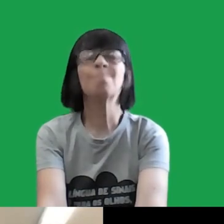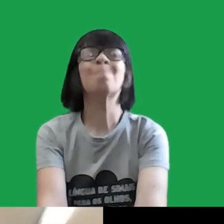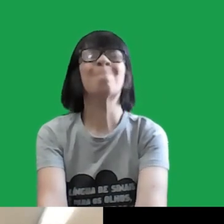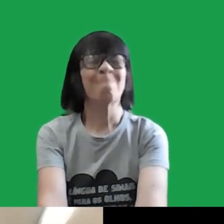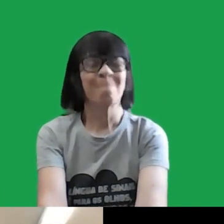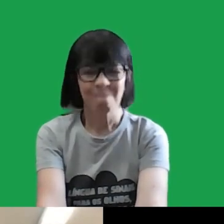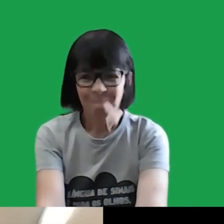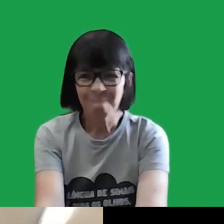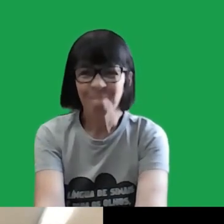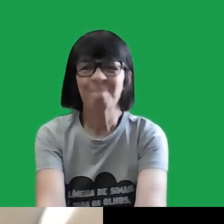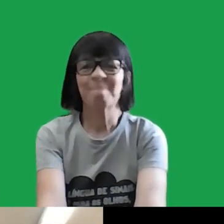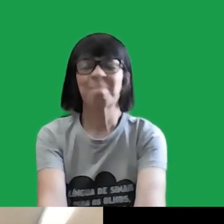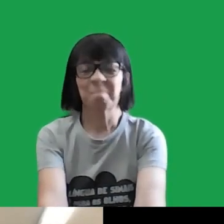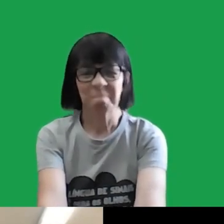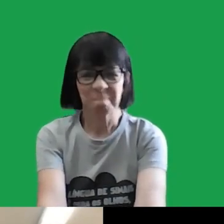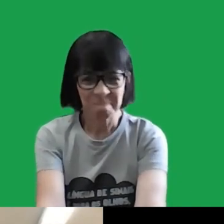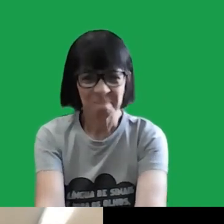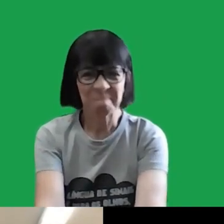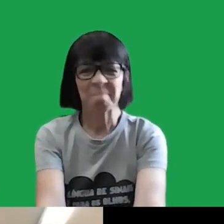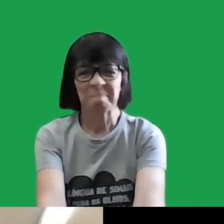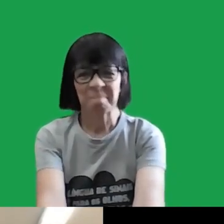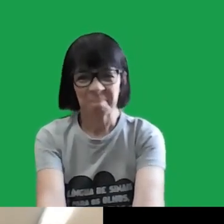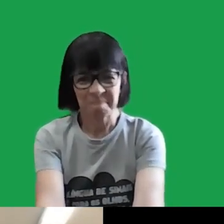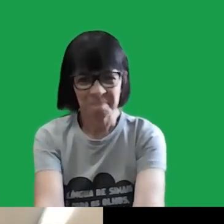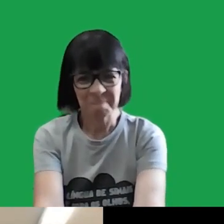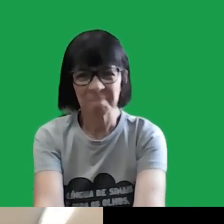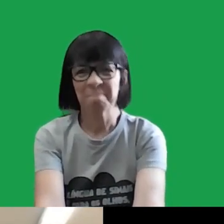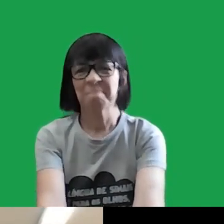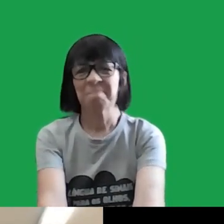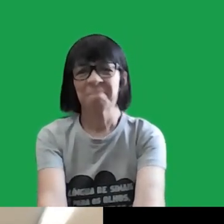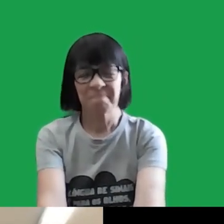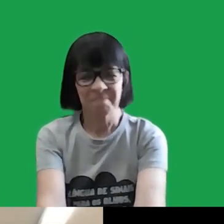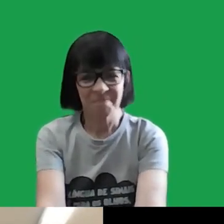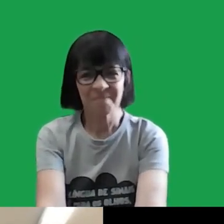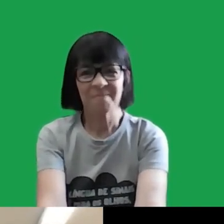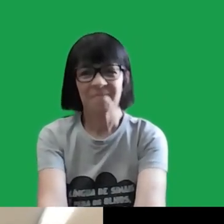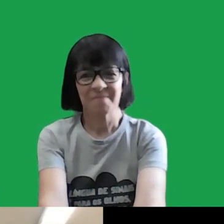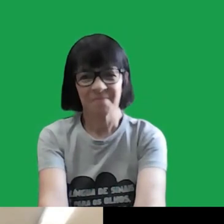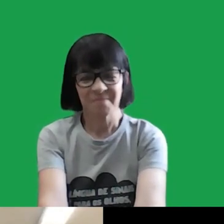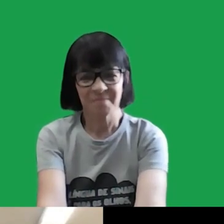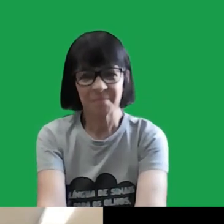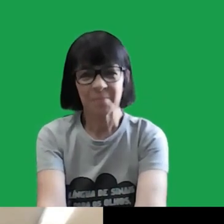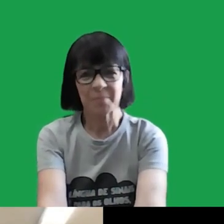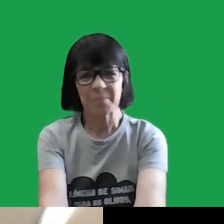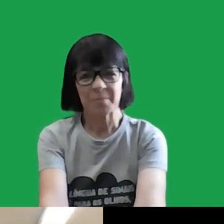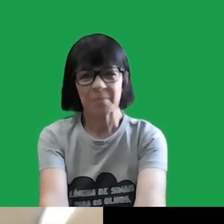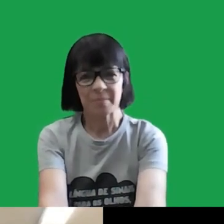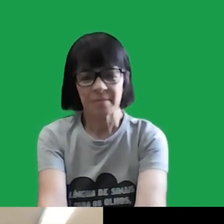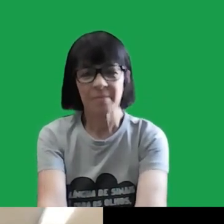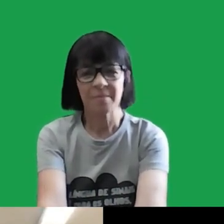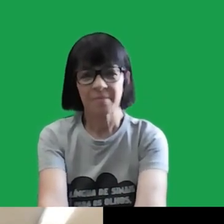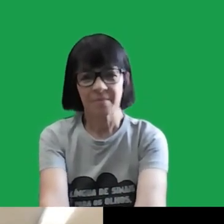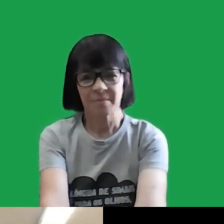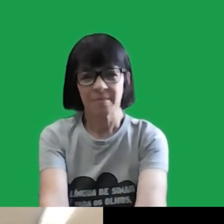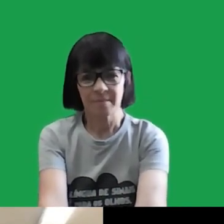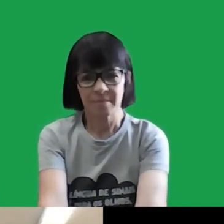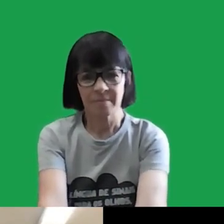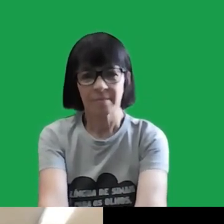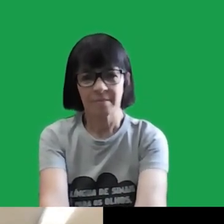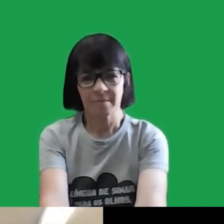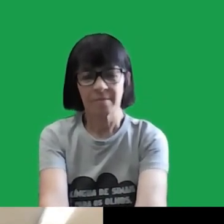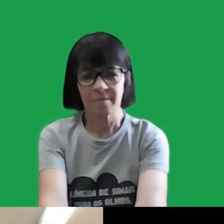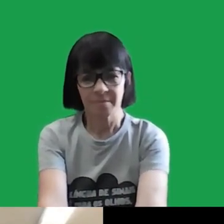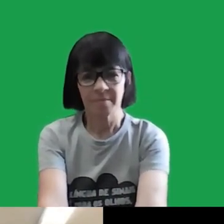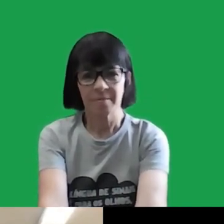portas. Porque eu consegui me expressar melhor, me expressar de maneiras diferentes e perder o medo de ter contato com